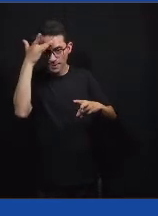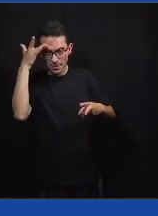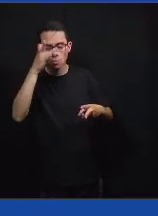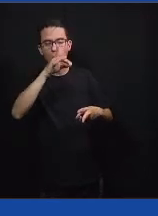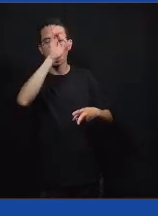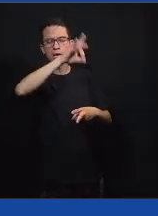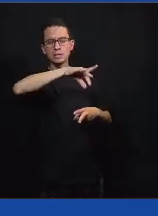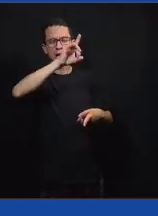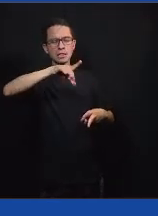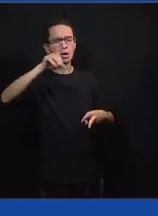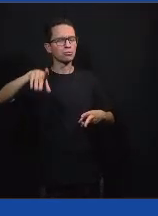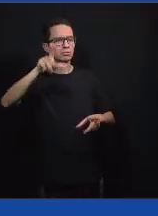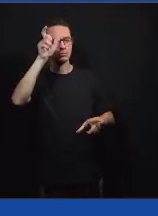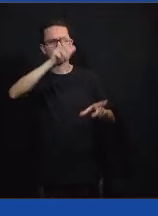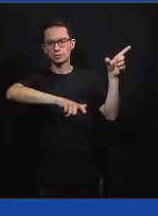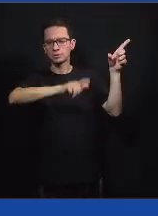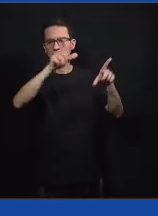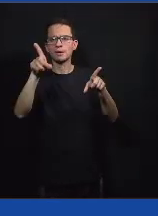pode passar